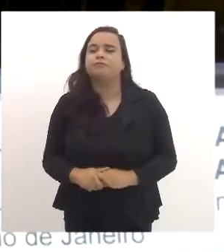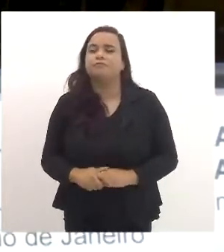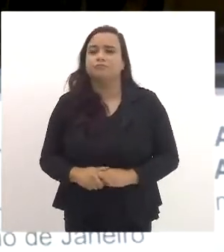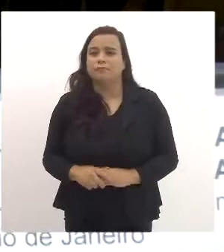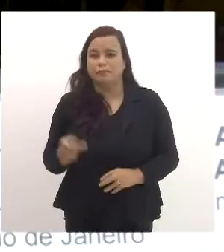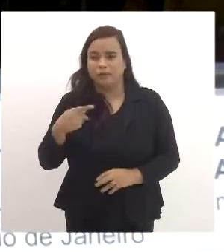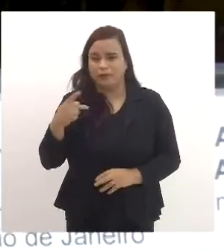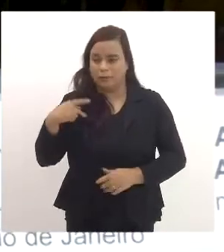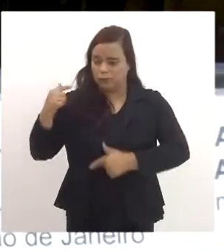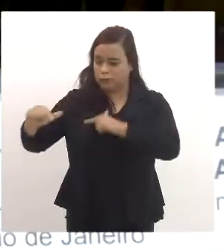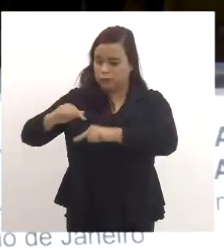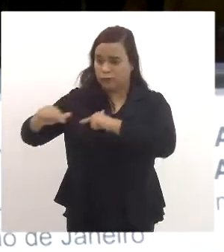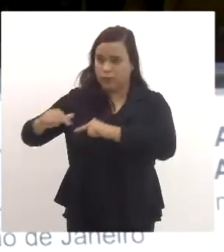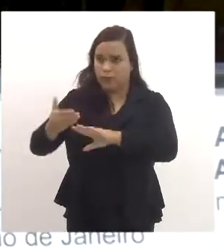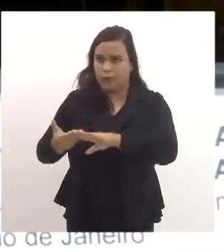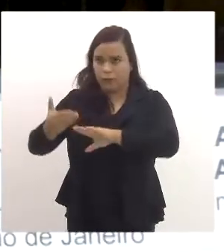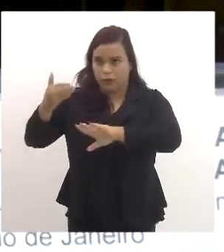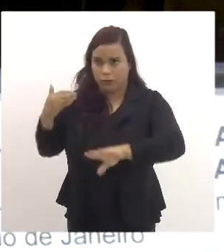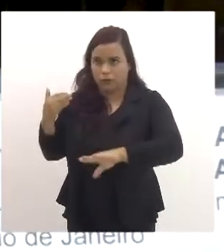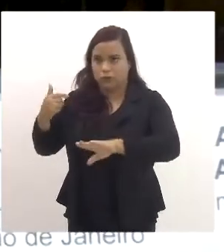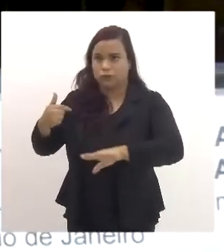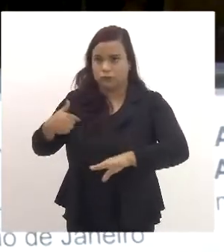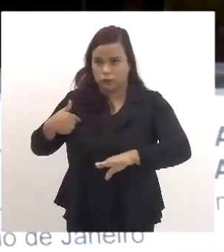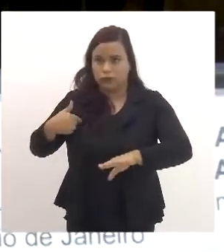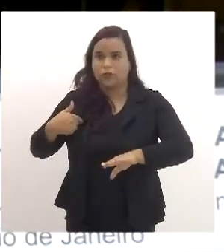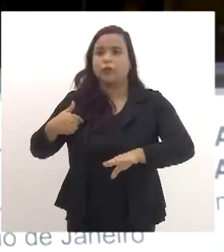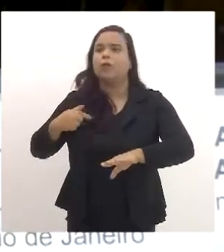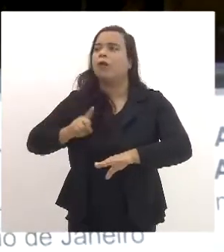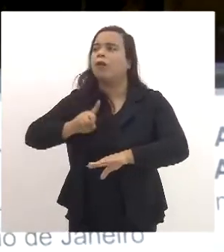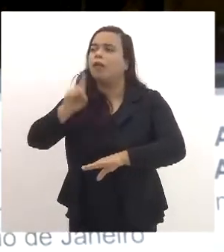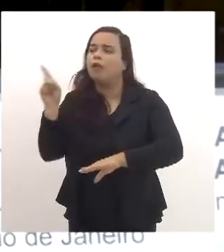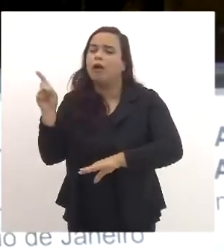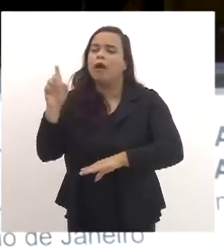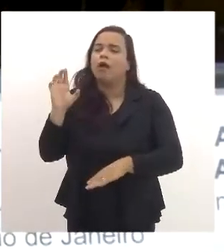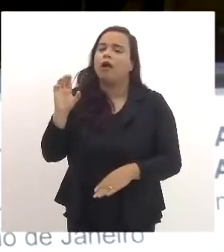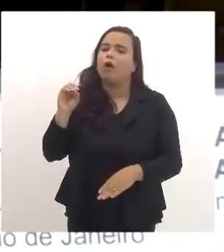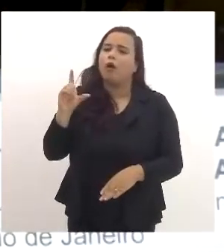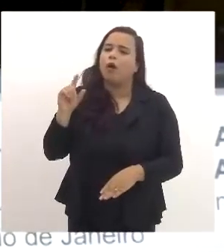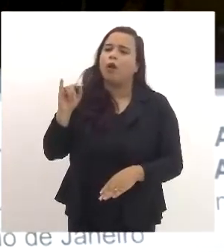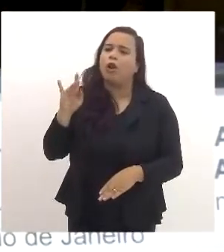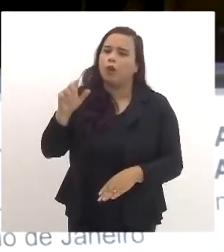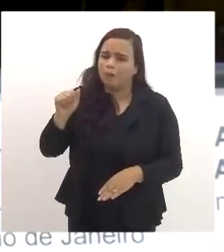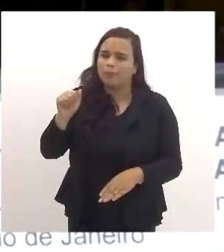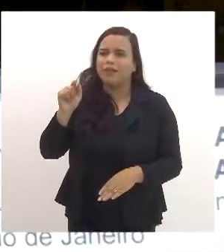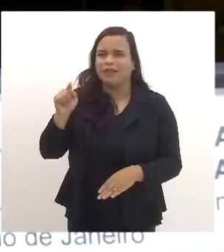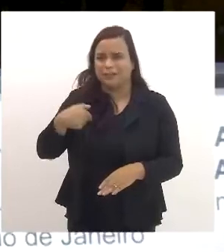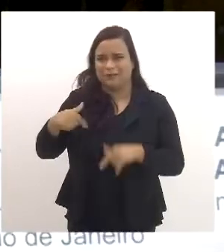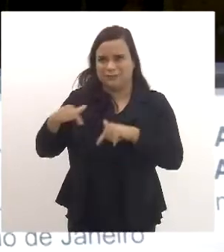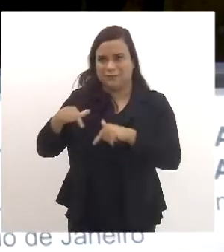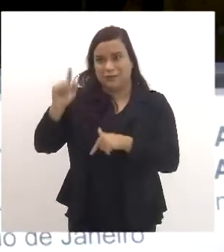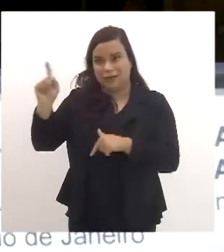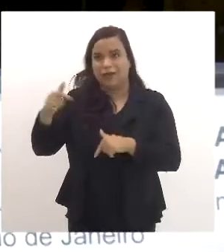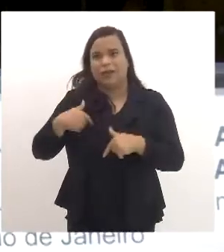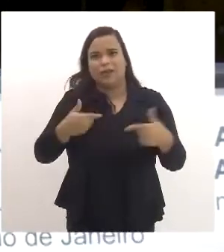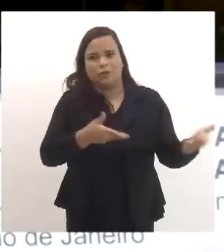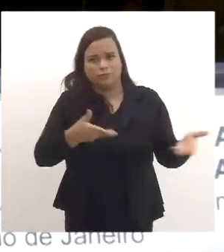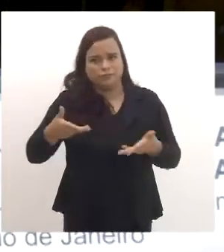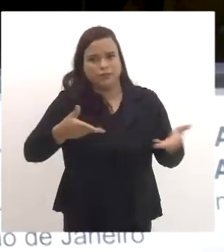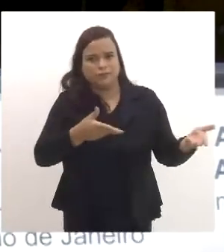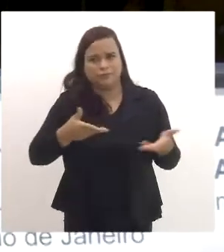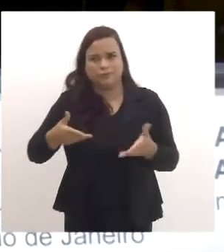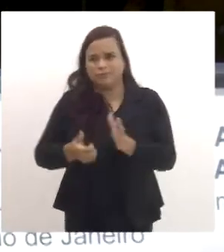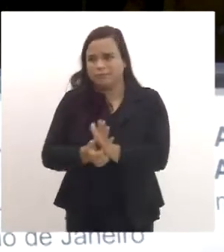funções anteriores, como embaixadora na Colômbia, estive para recebê-lo várias vezes, não fosse